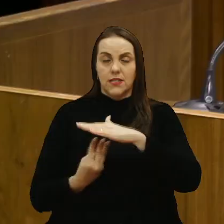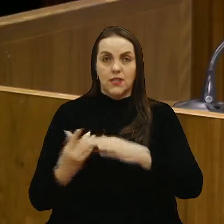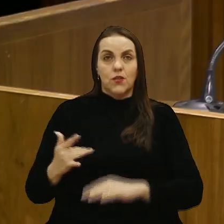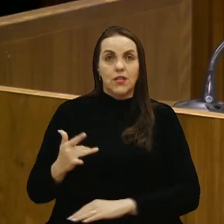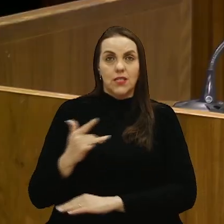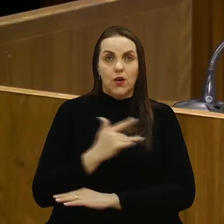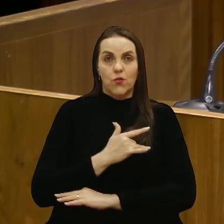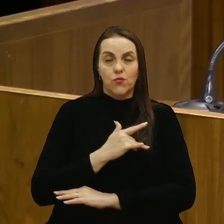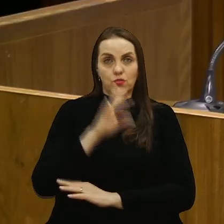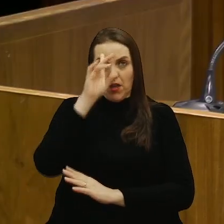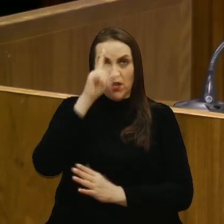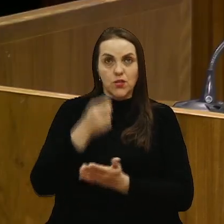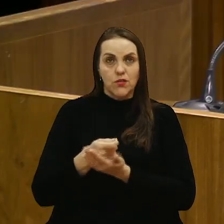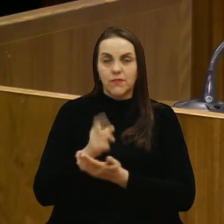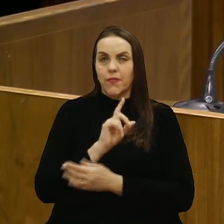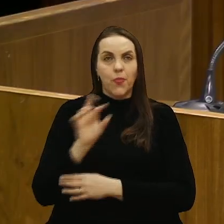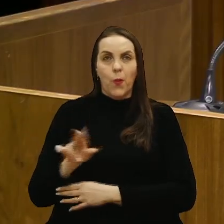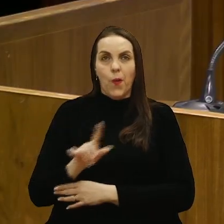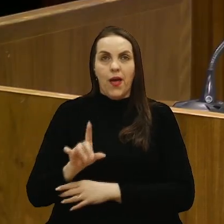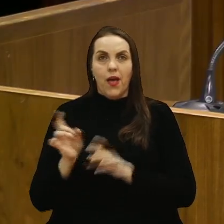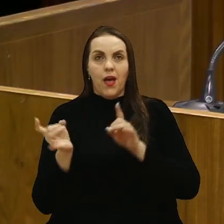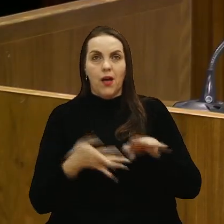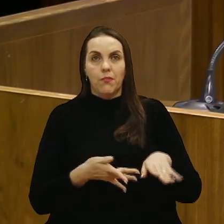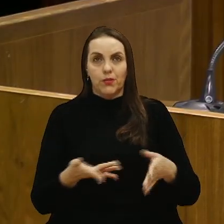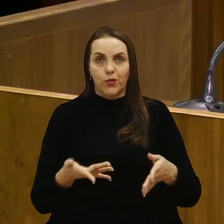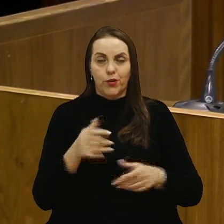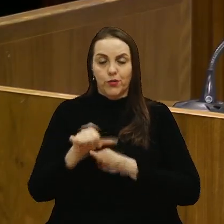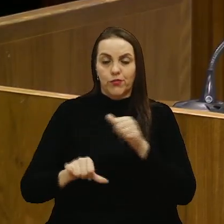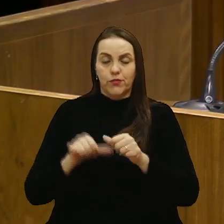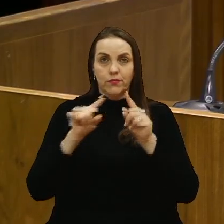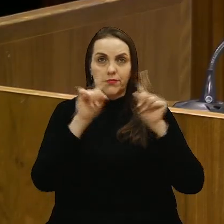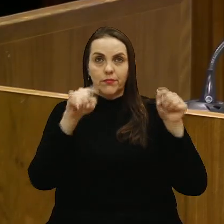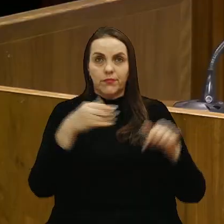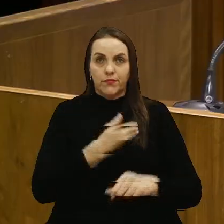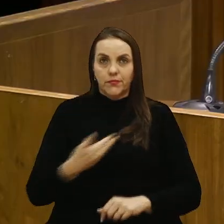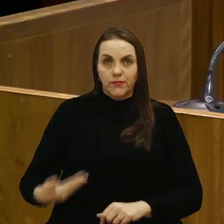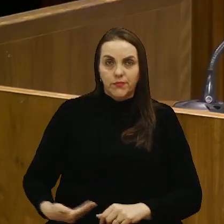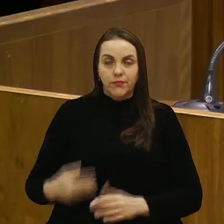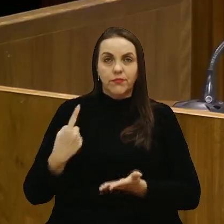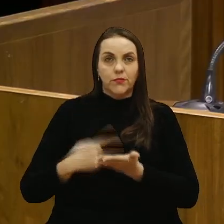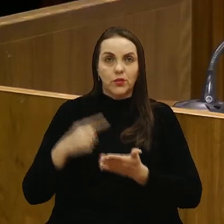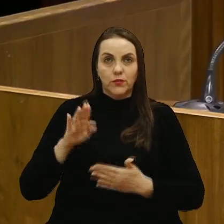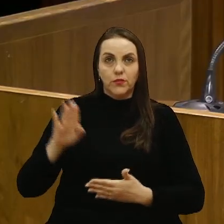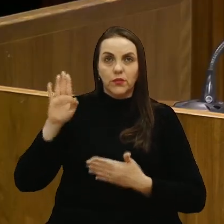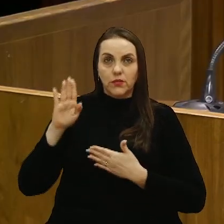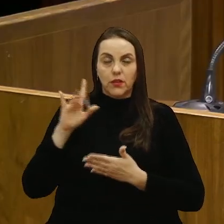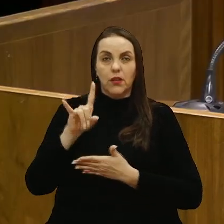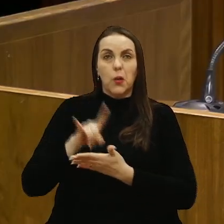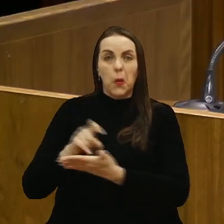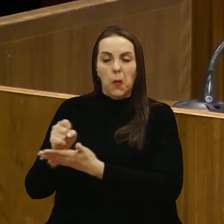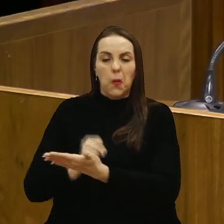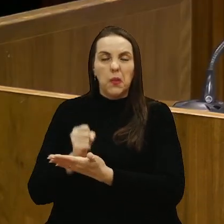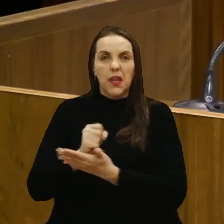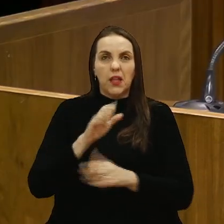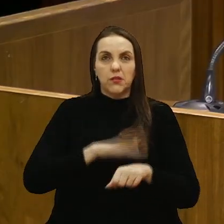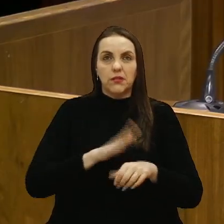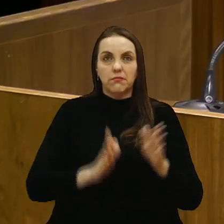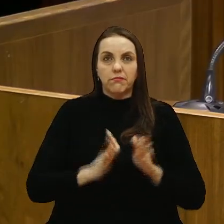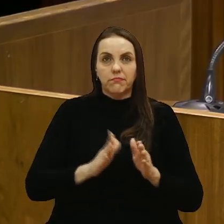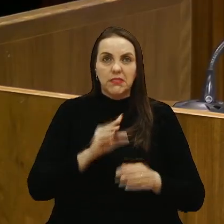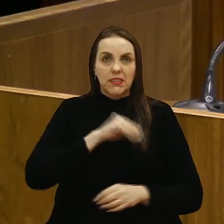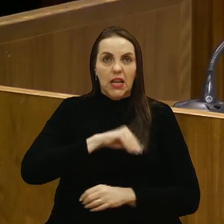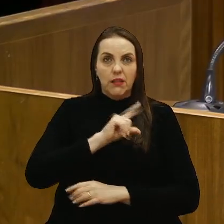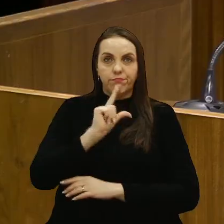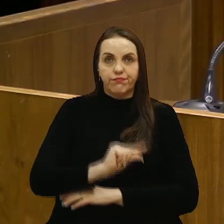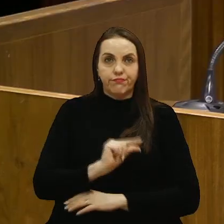não é solução, é abandono. É troca de servidores públicos comprometidos por contratos temporários, mal remunerados, sem